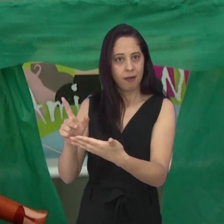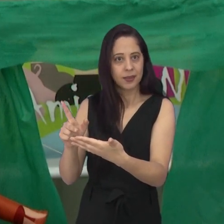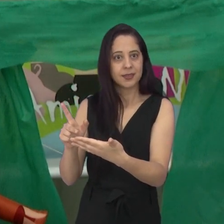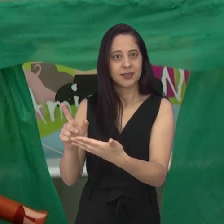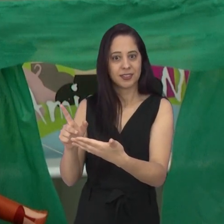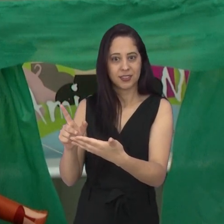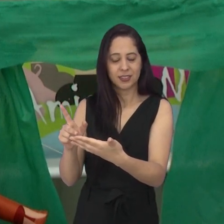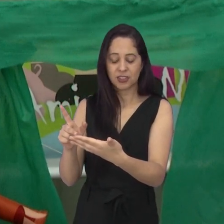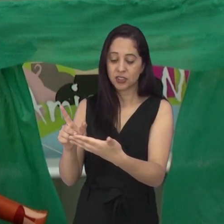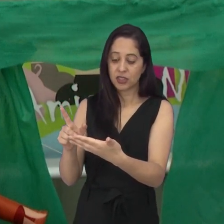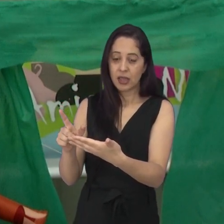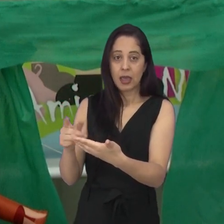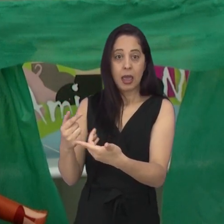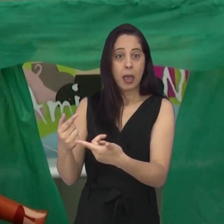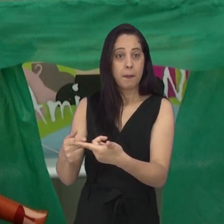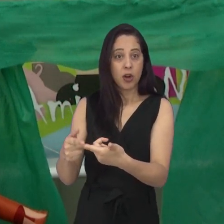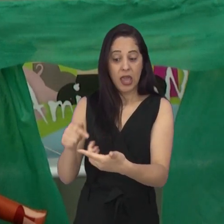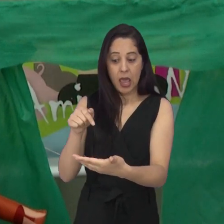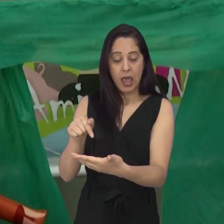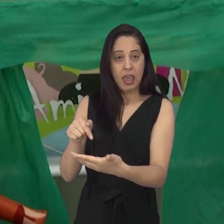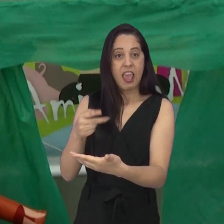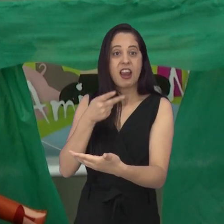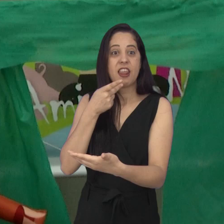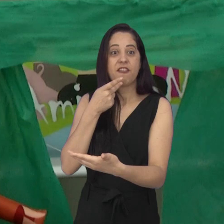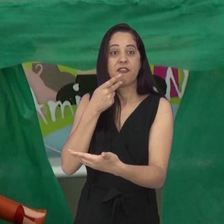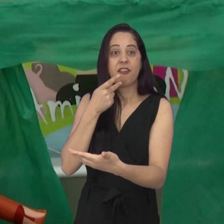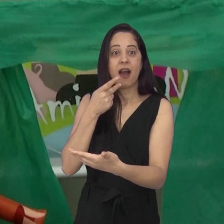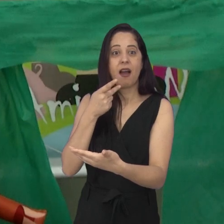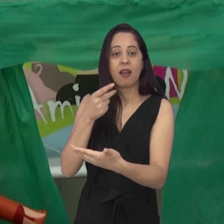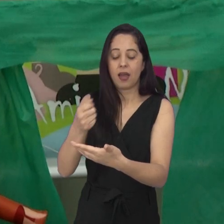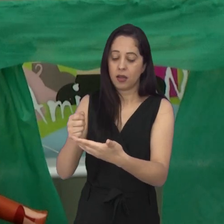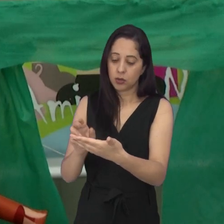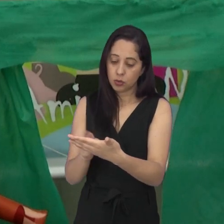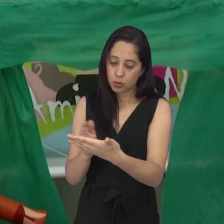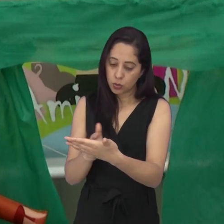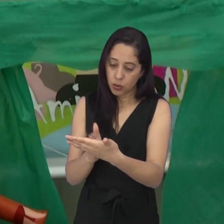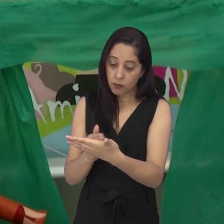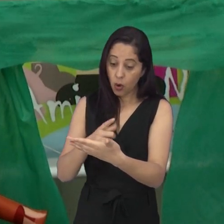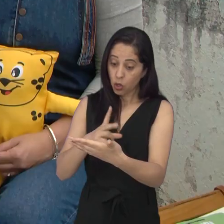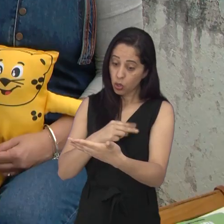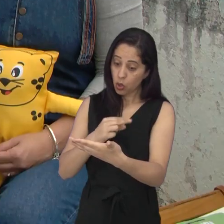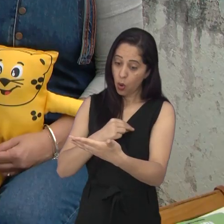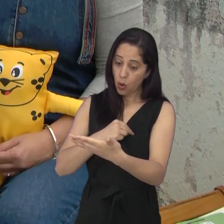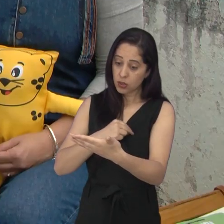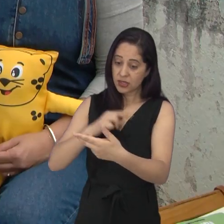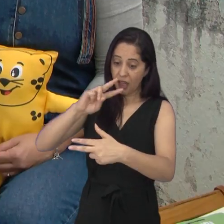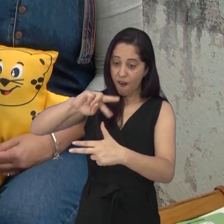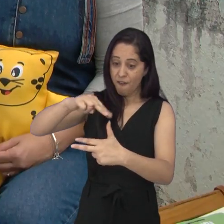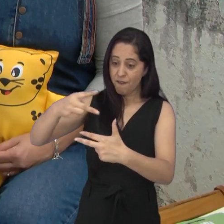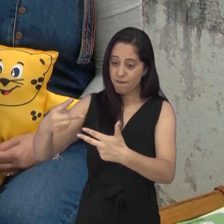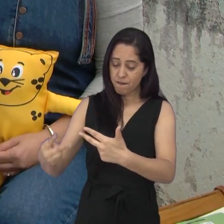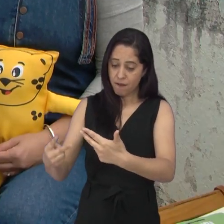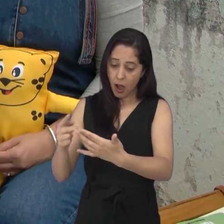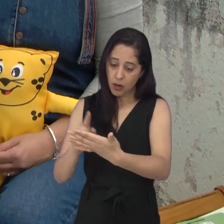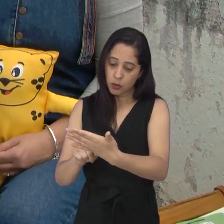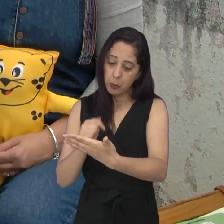época dele, e também dele falar da região do Vale do Paraíba, que é uma coisa assim muito particular, né? A gente